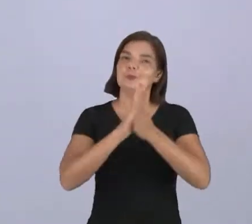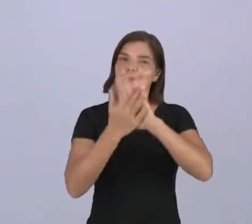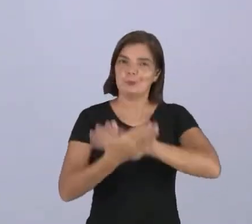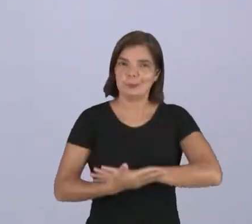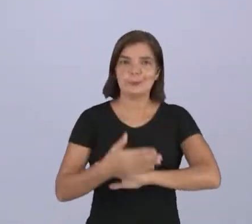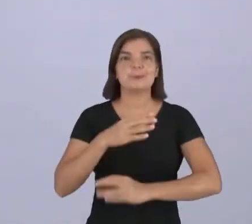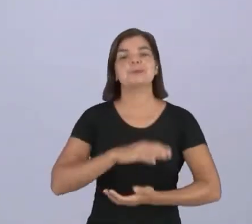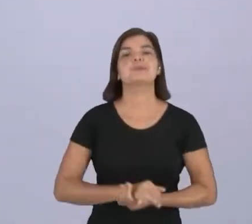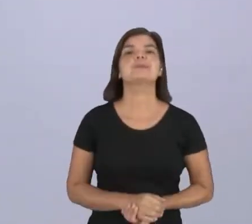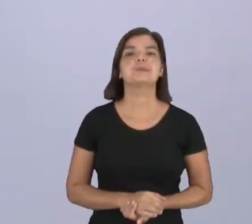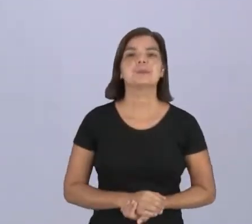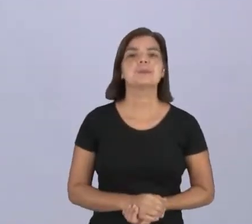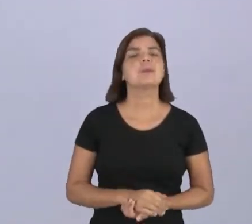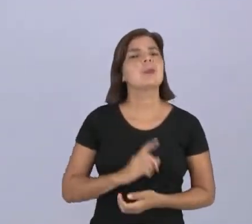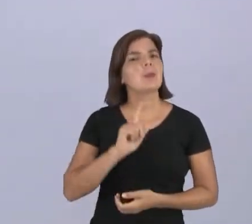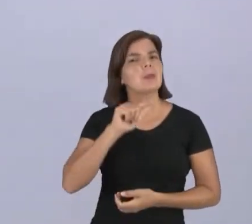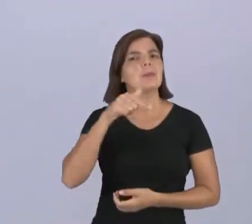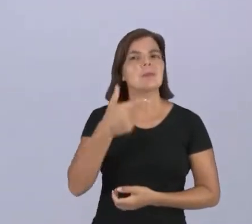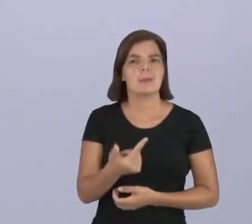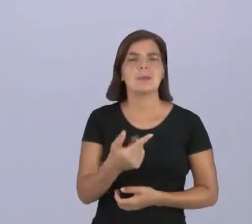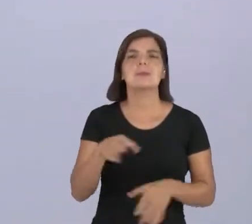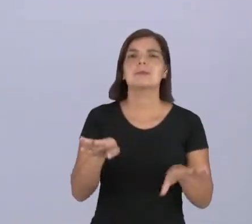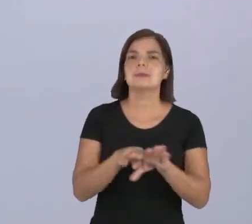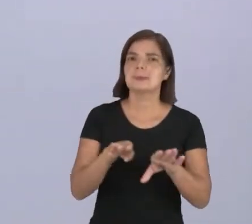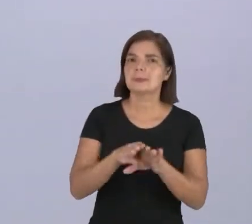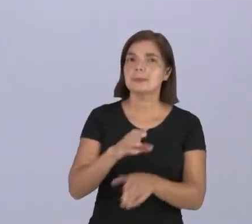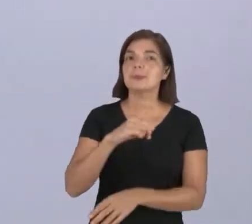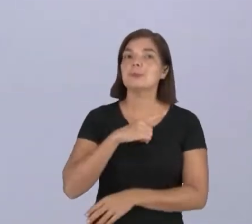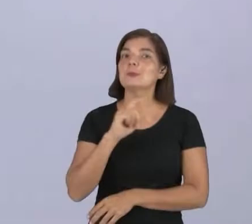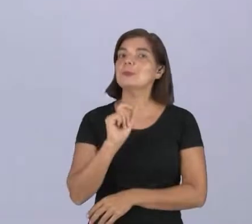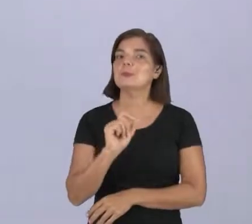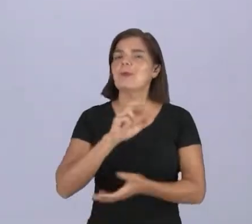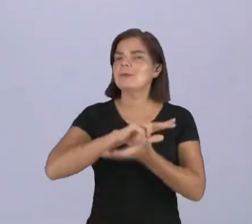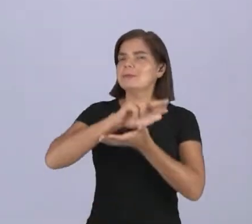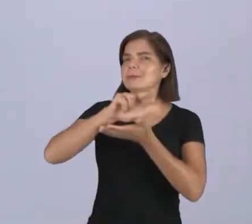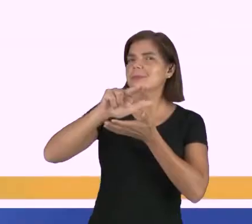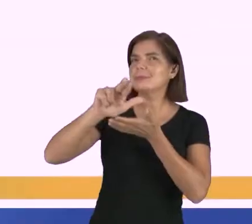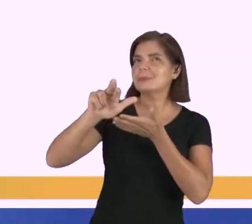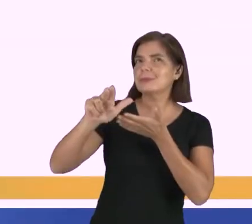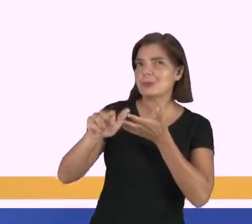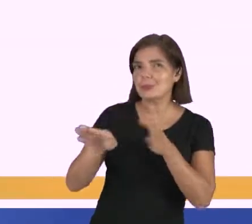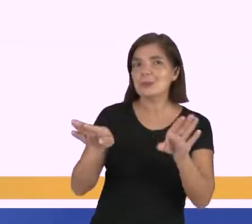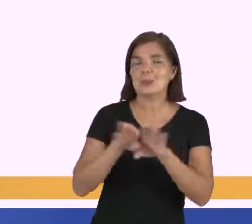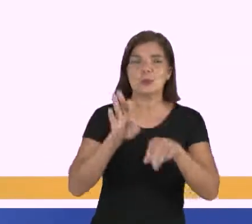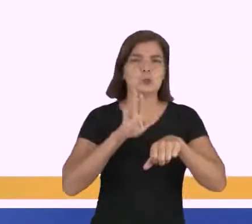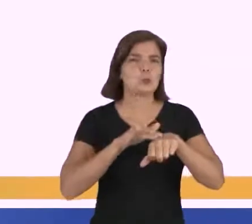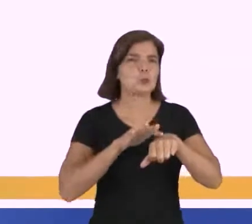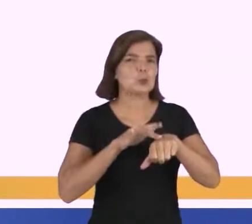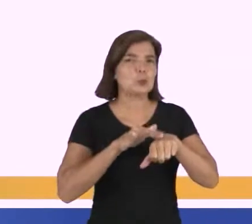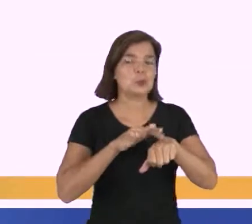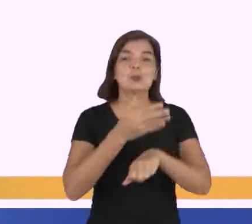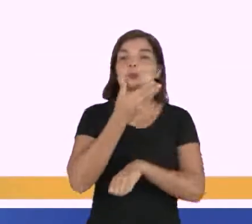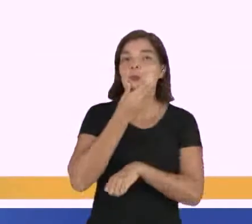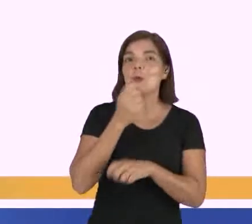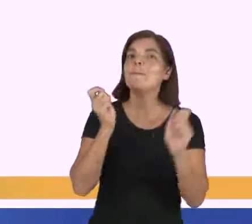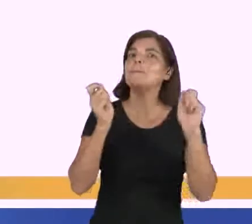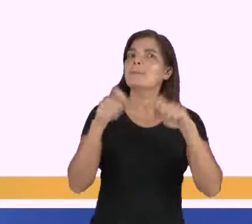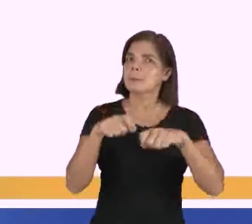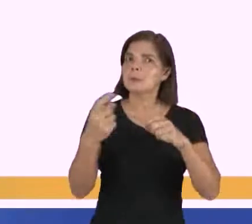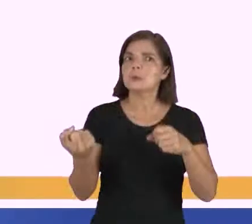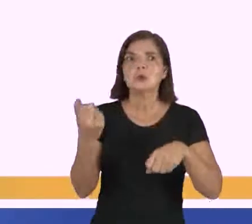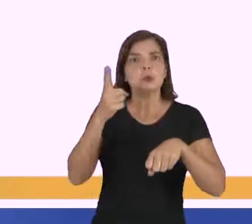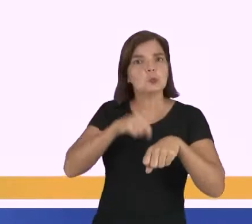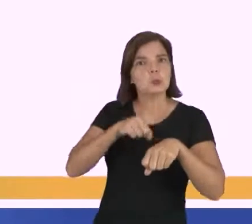decomposição. E aí, além disso, nós temos também vários agentes causadores de doenças no homem, que podem